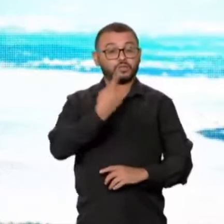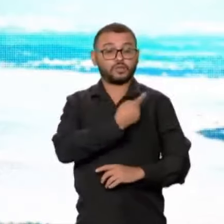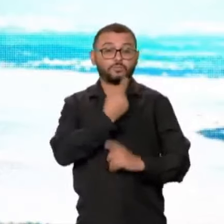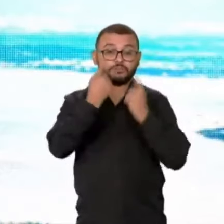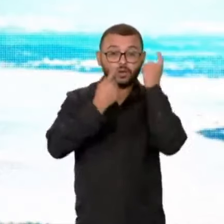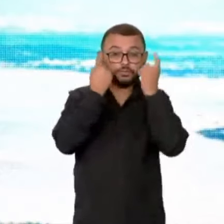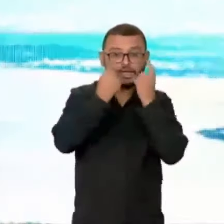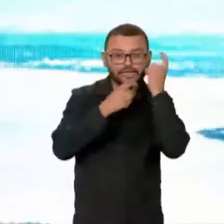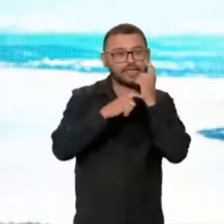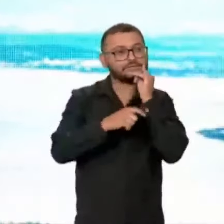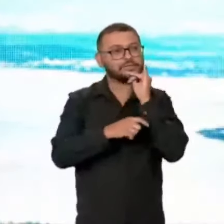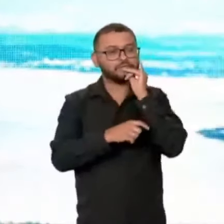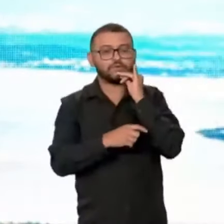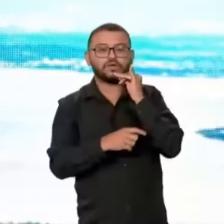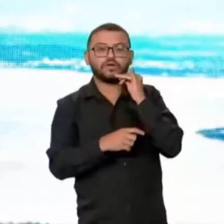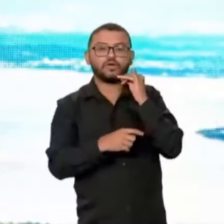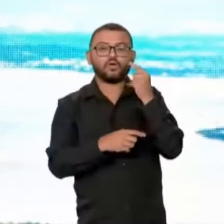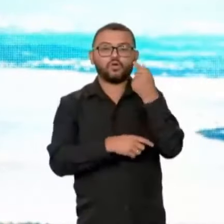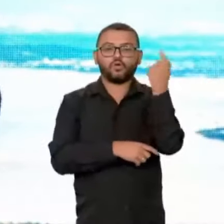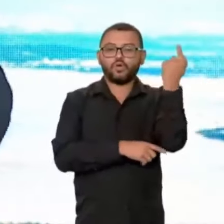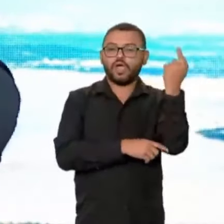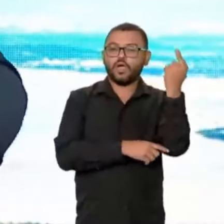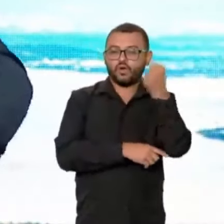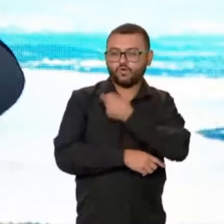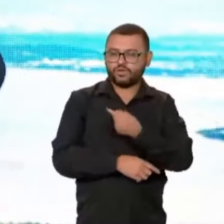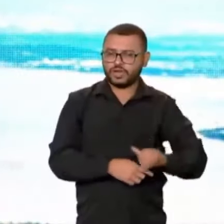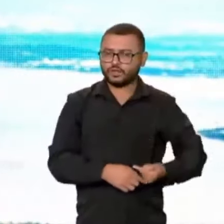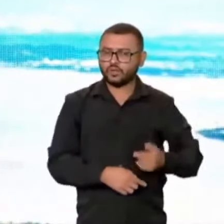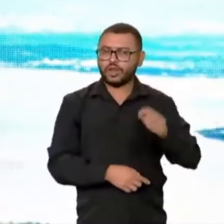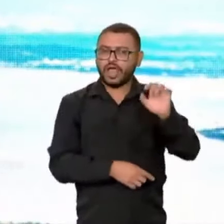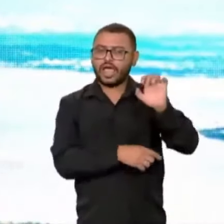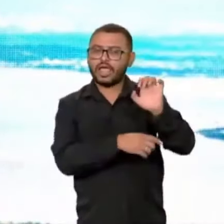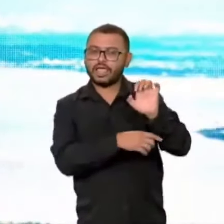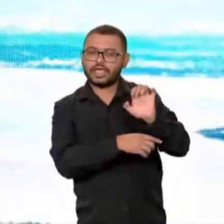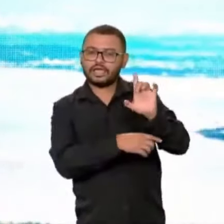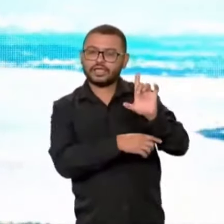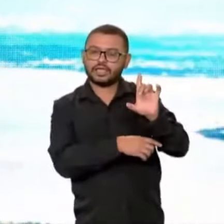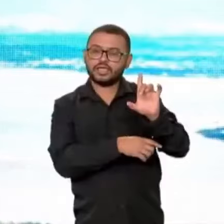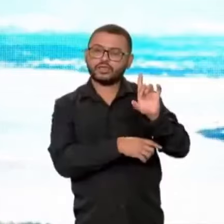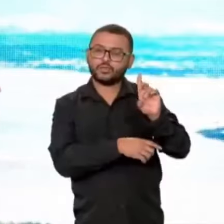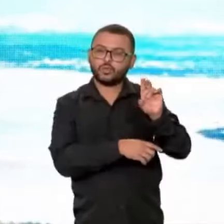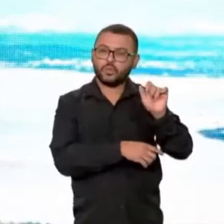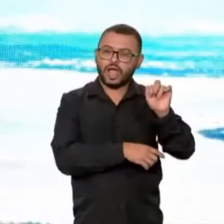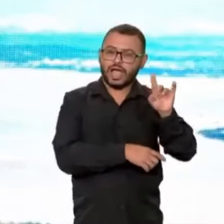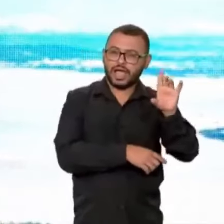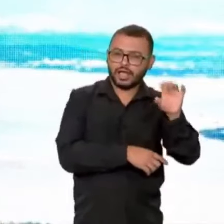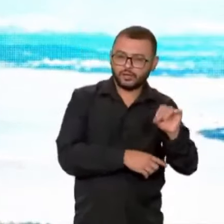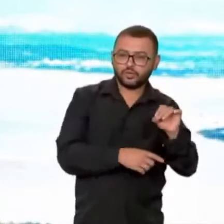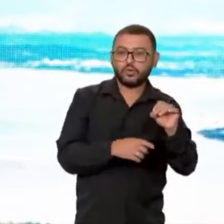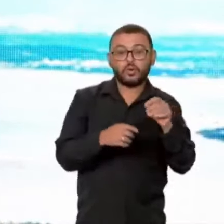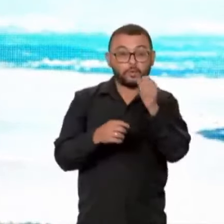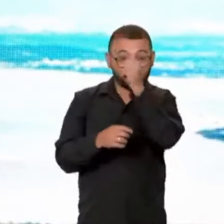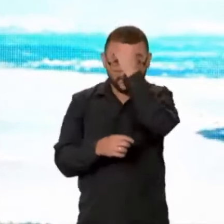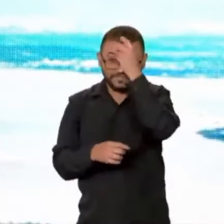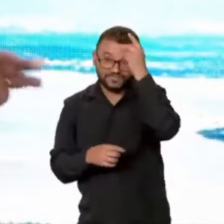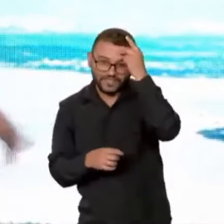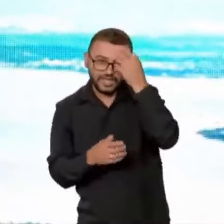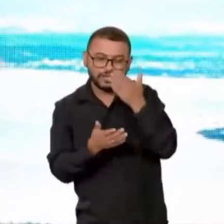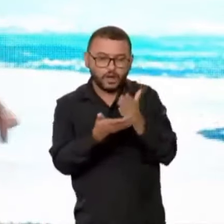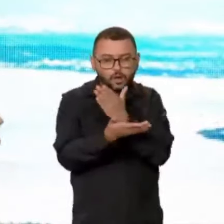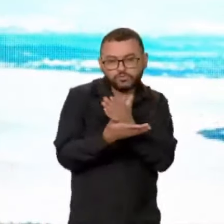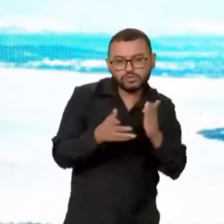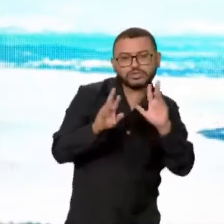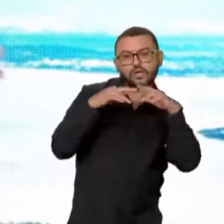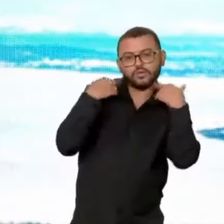em atender as demandas do governador Eduardo Leite, a nossa preocupação de atender as demandas com o prefeito, já foram feitas várias